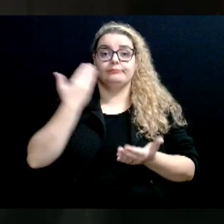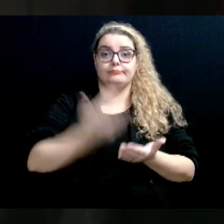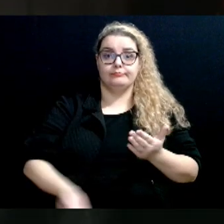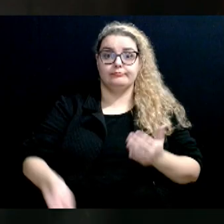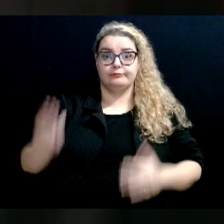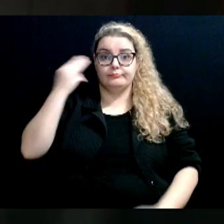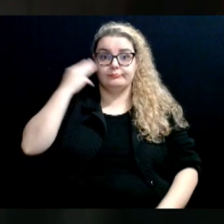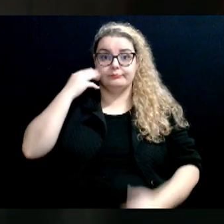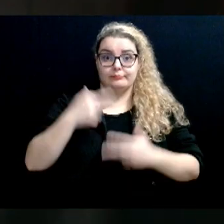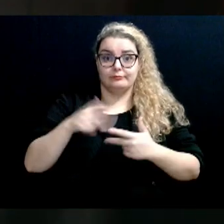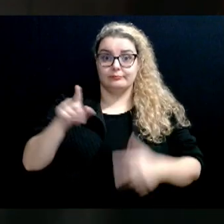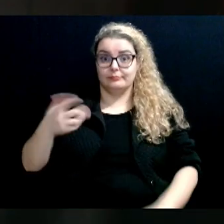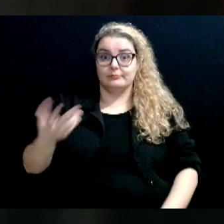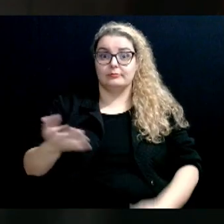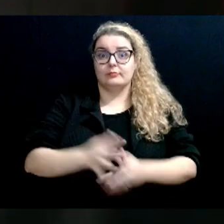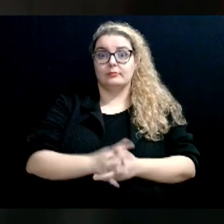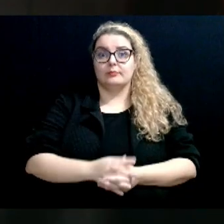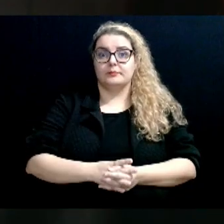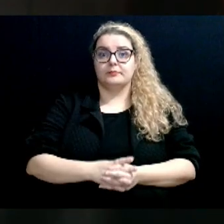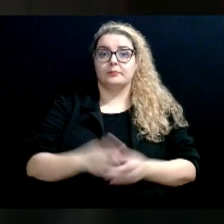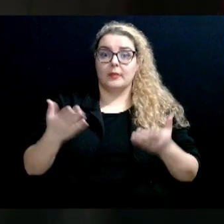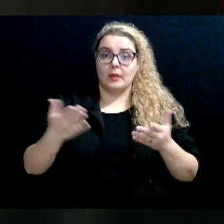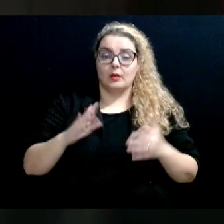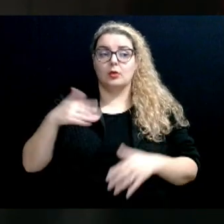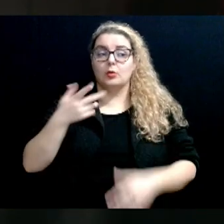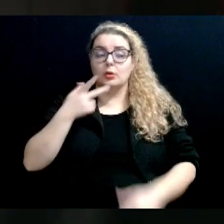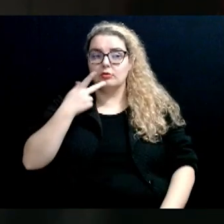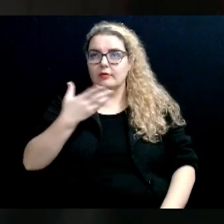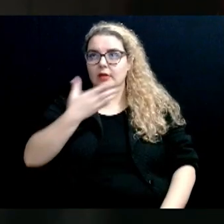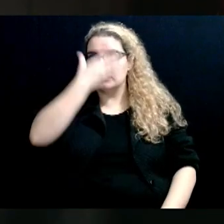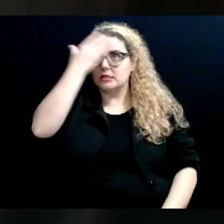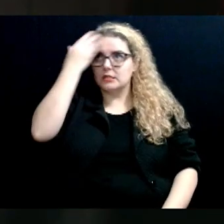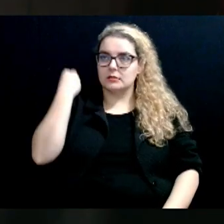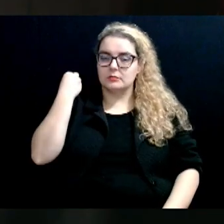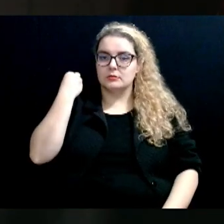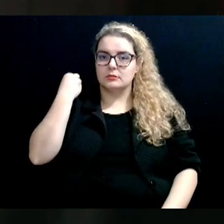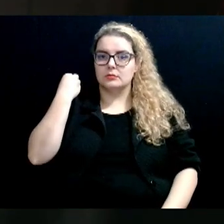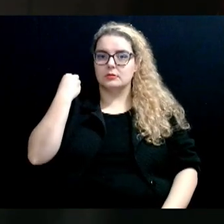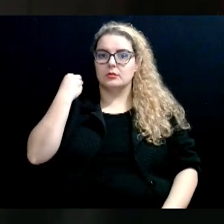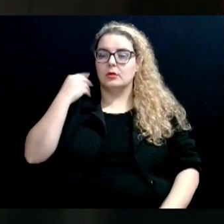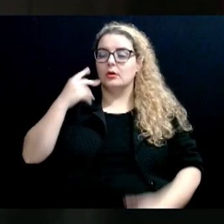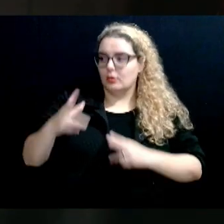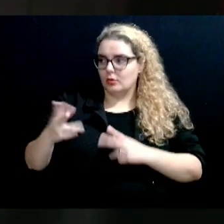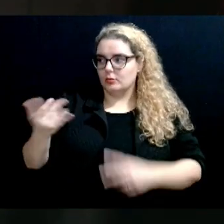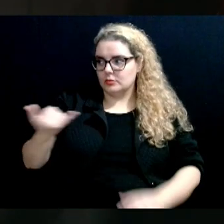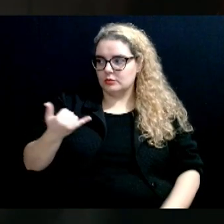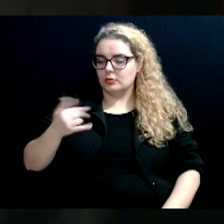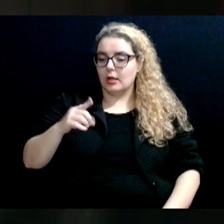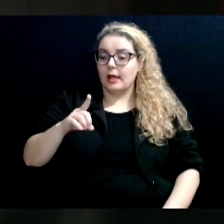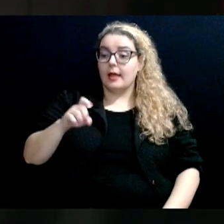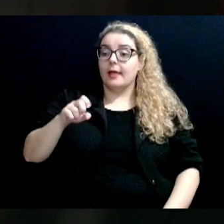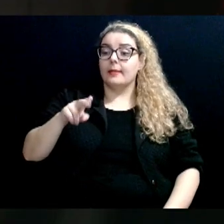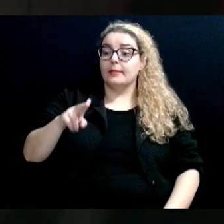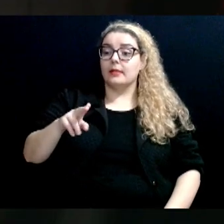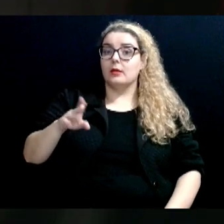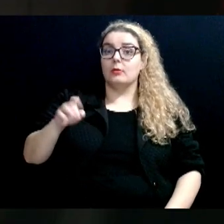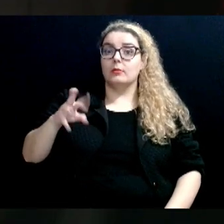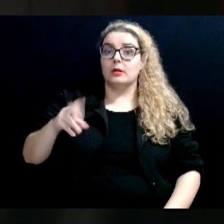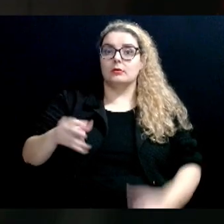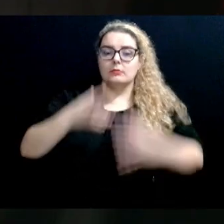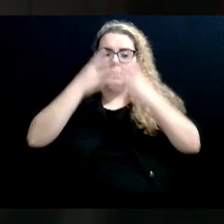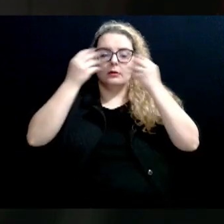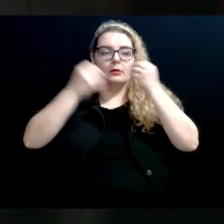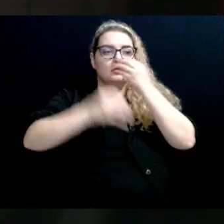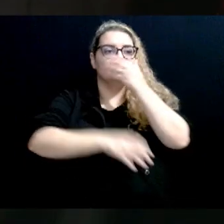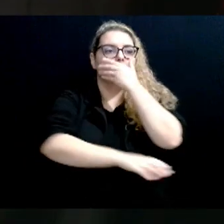é? Agora, quando a gente fala em esquecer, a questão do branco que você trouxe, deu branco. E agora? Faz o